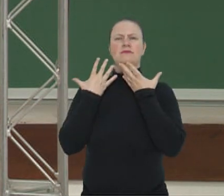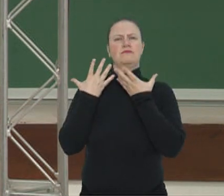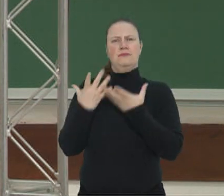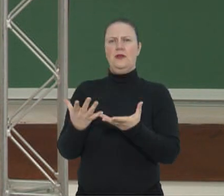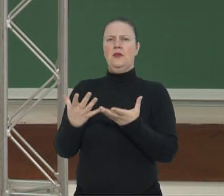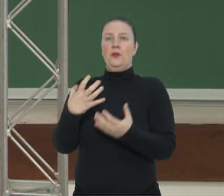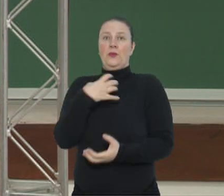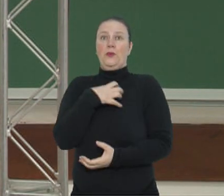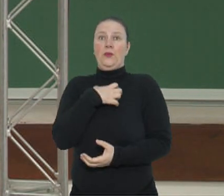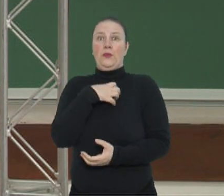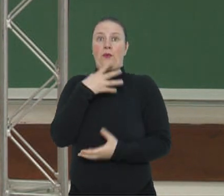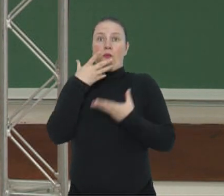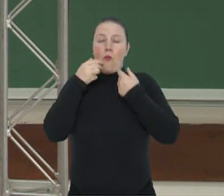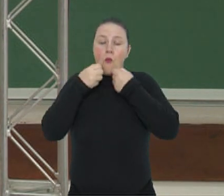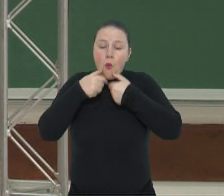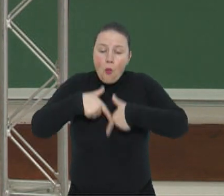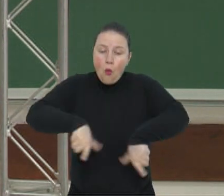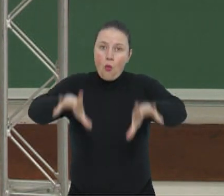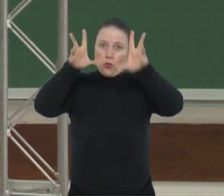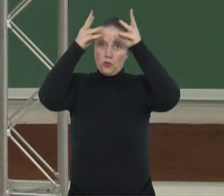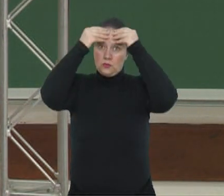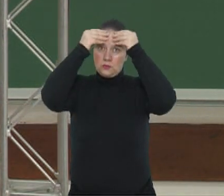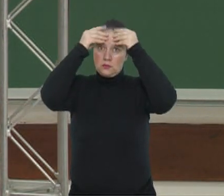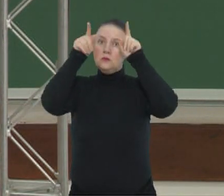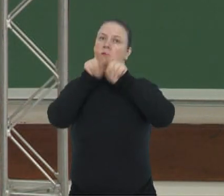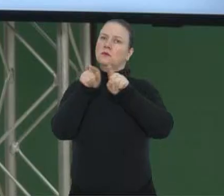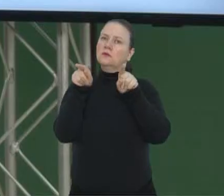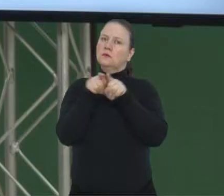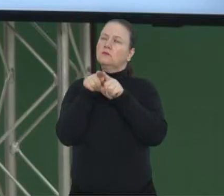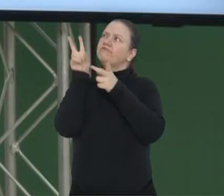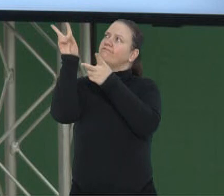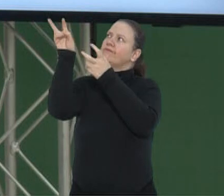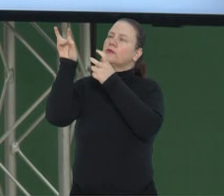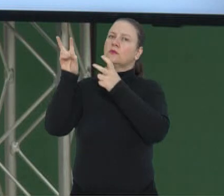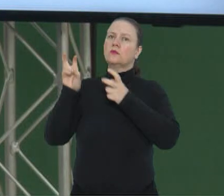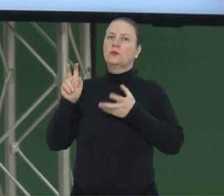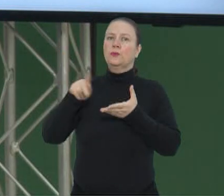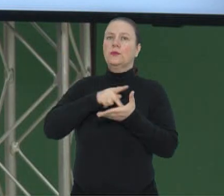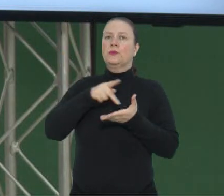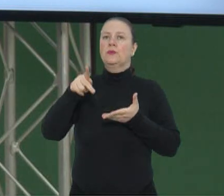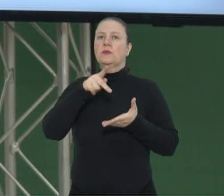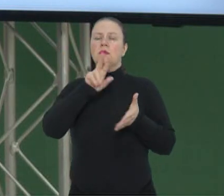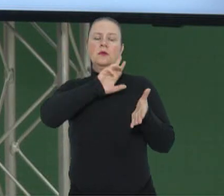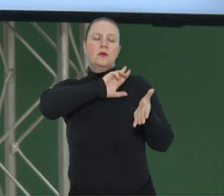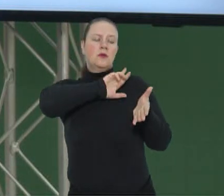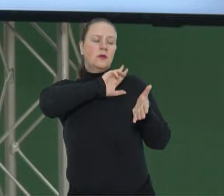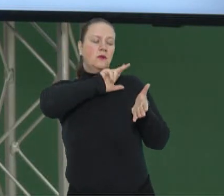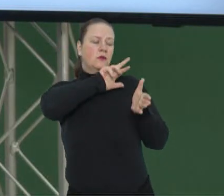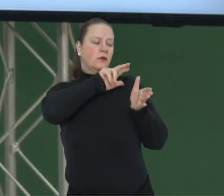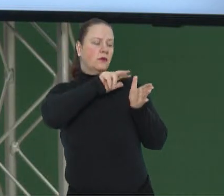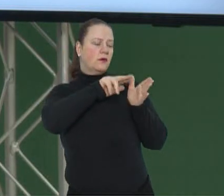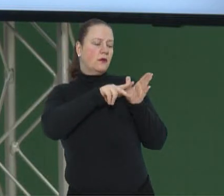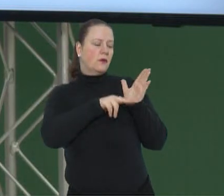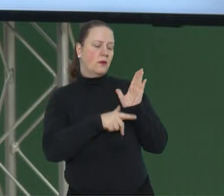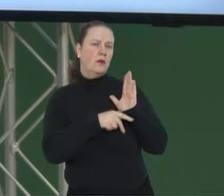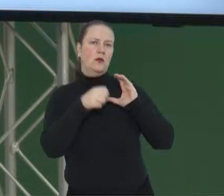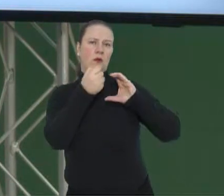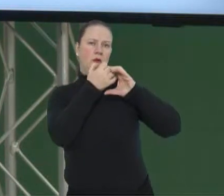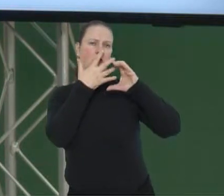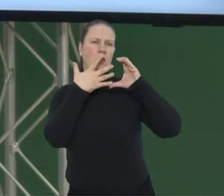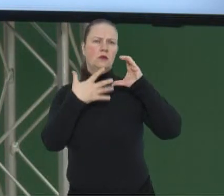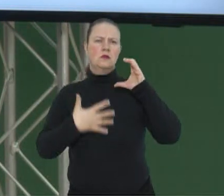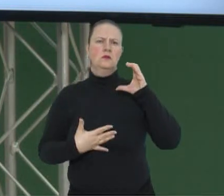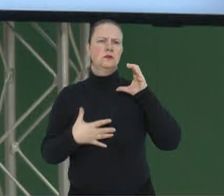em sentido figurado, a linguagem, vocês devem ter observado que o poema existem vários aspectos aqui, vários